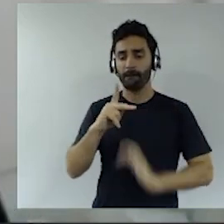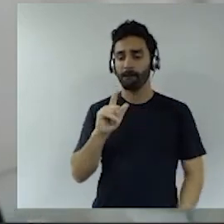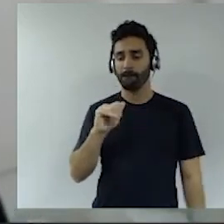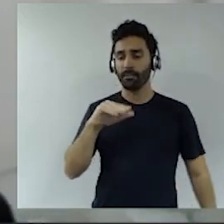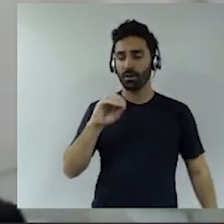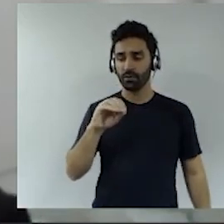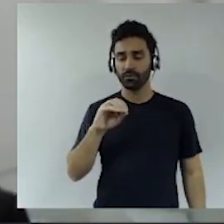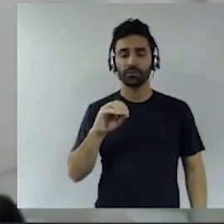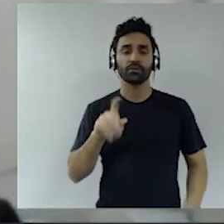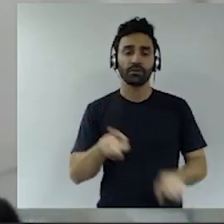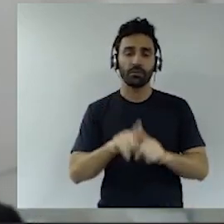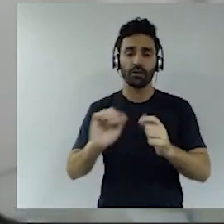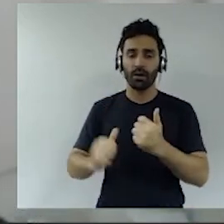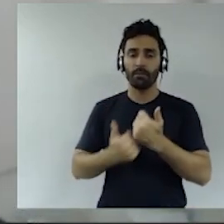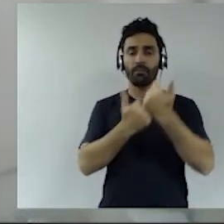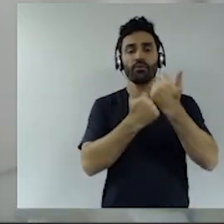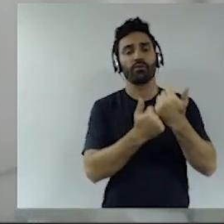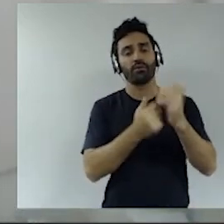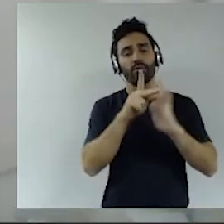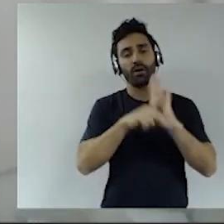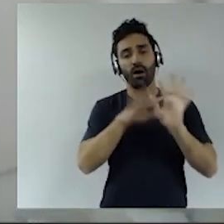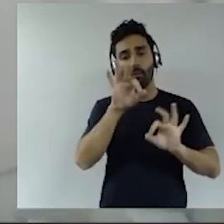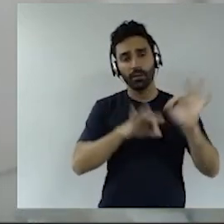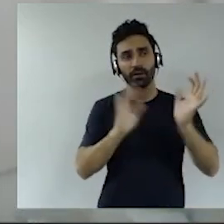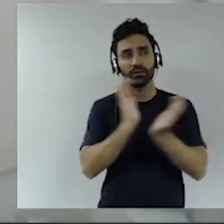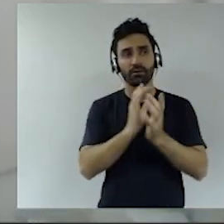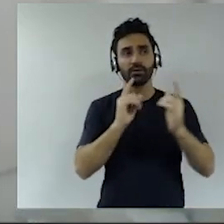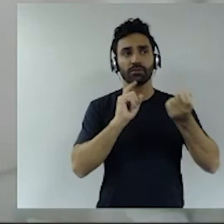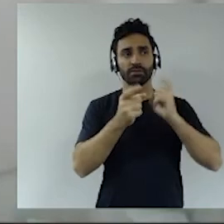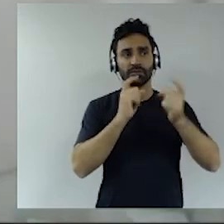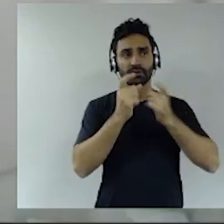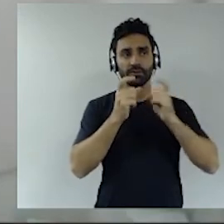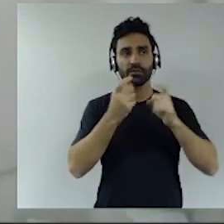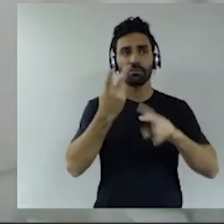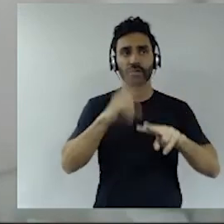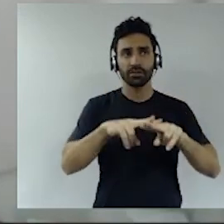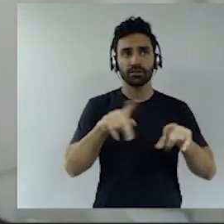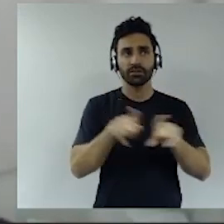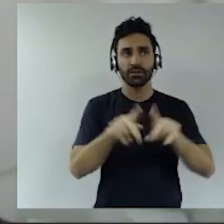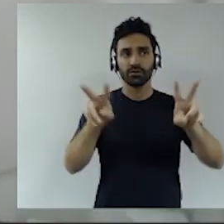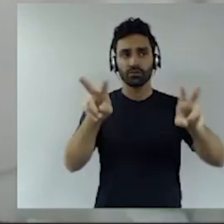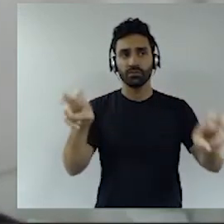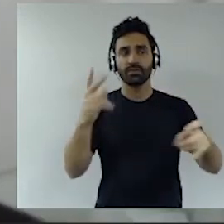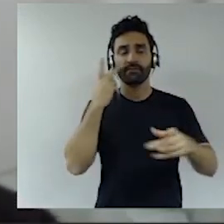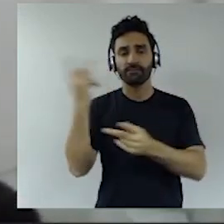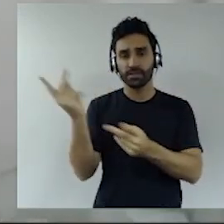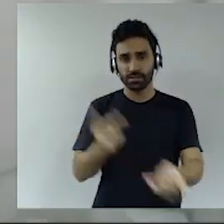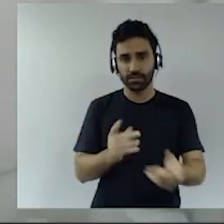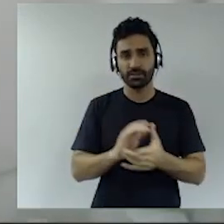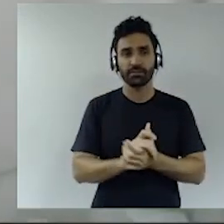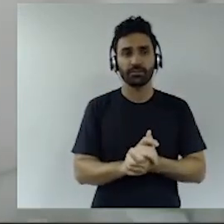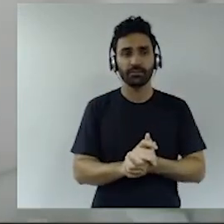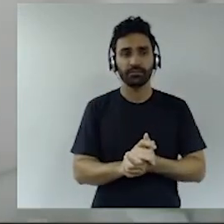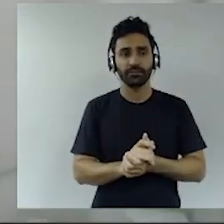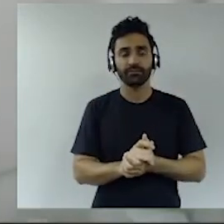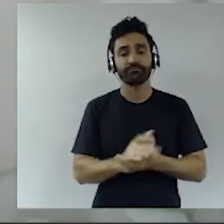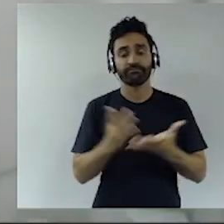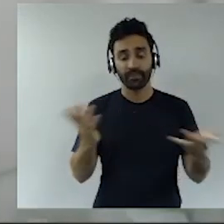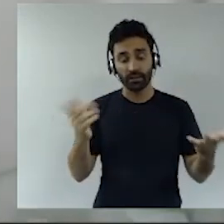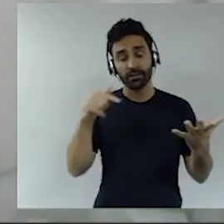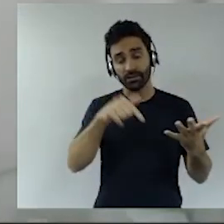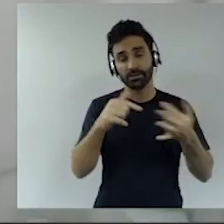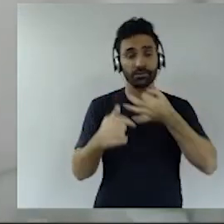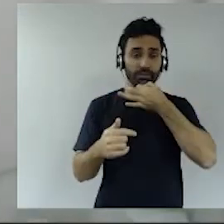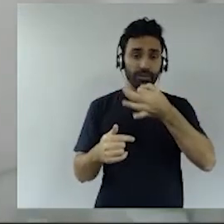E apoio aos planos decididos pelas administrações penitenciárias em relação às visitas. Eu trago essa